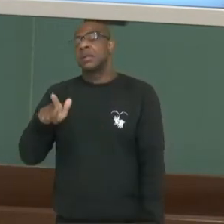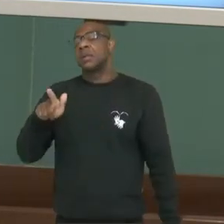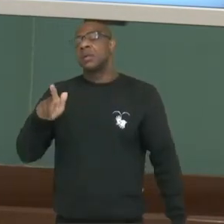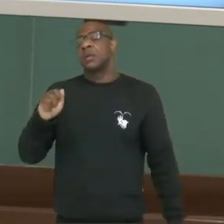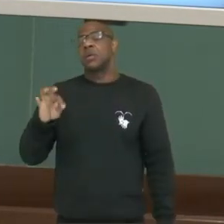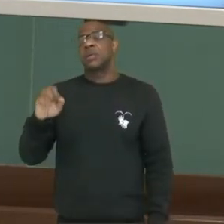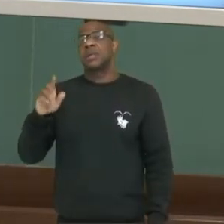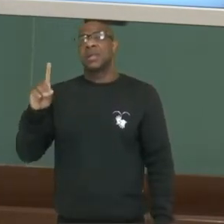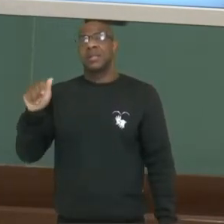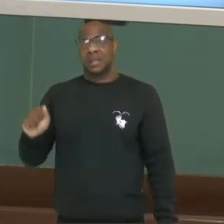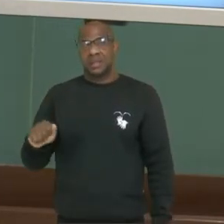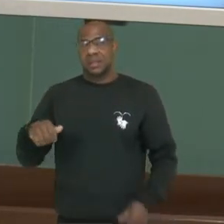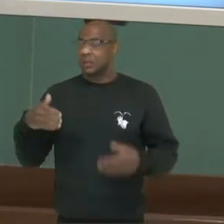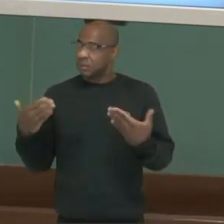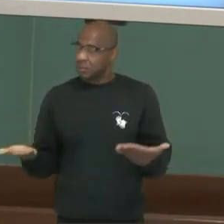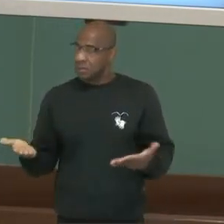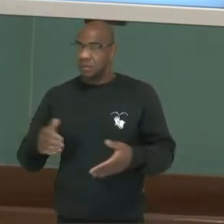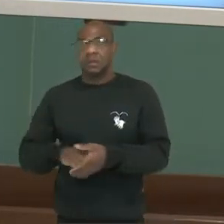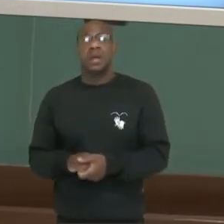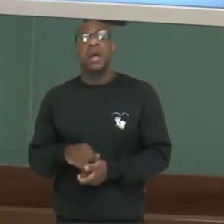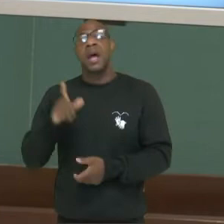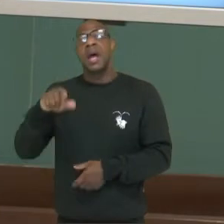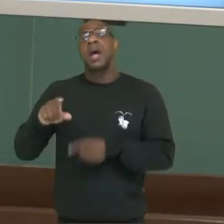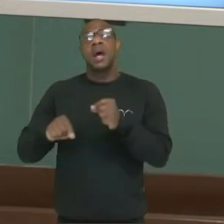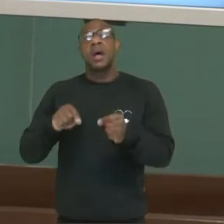são gônadas? Gônadas são